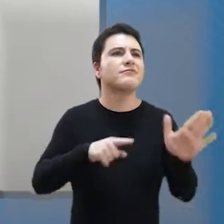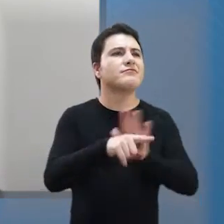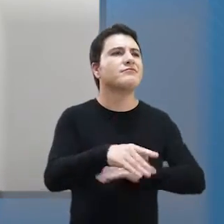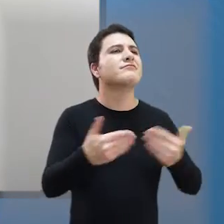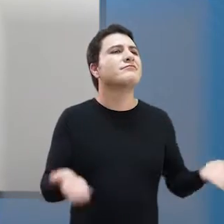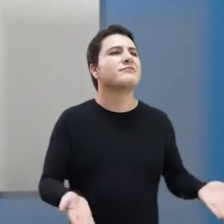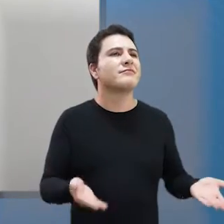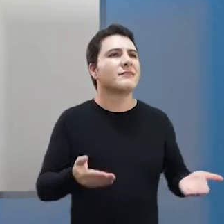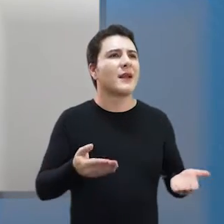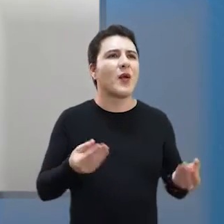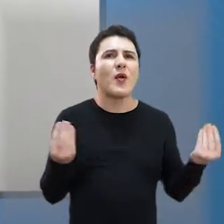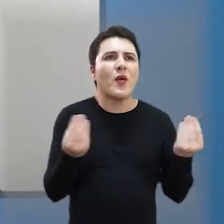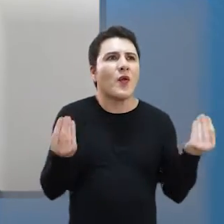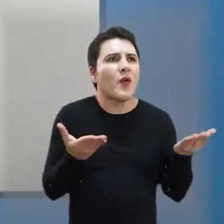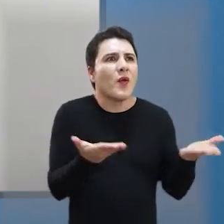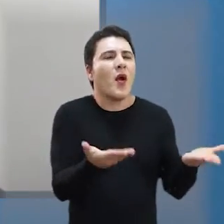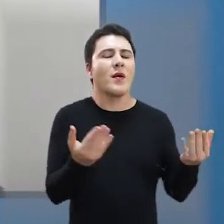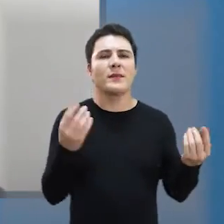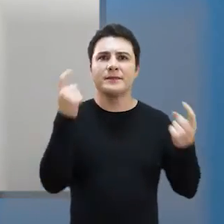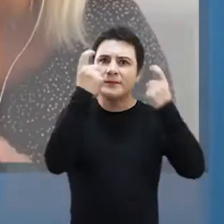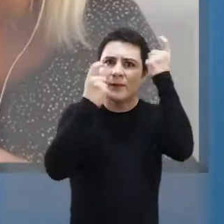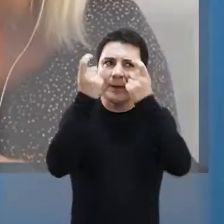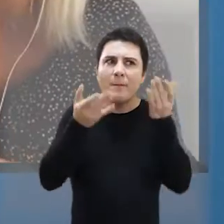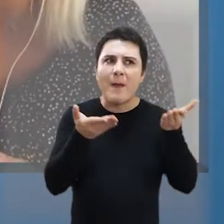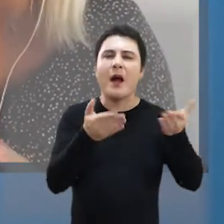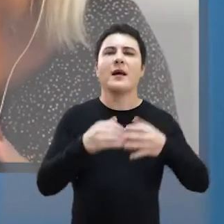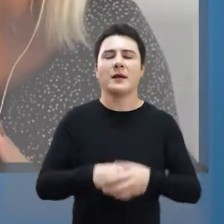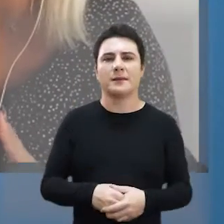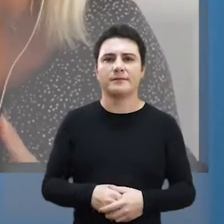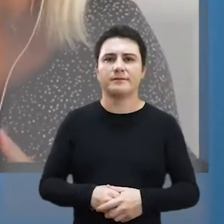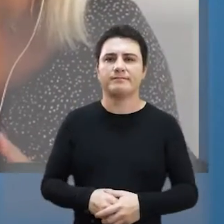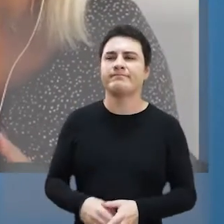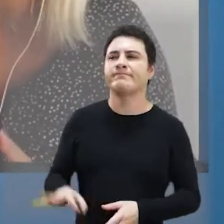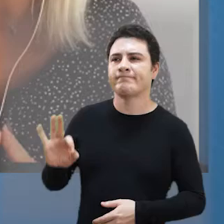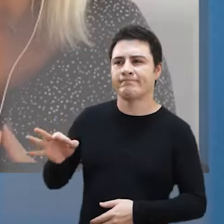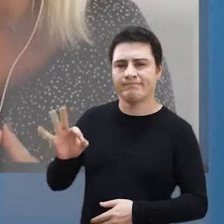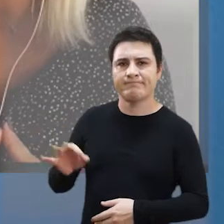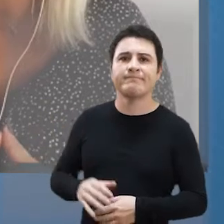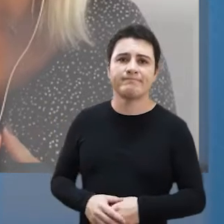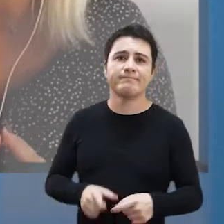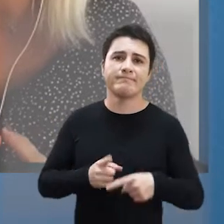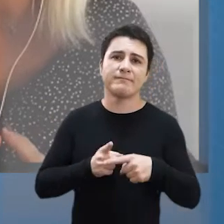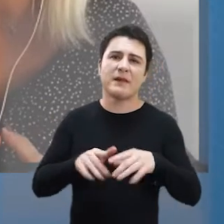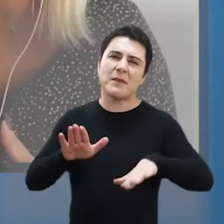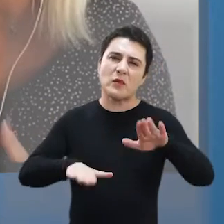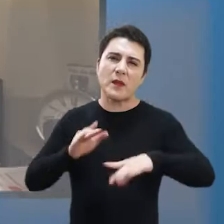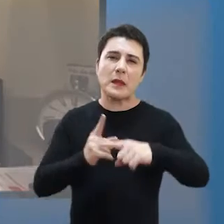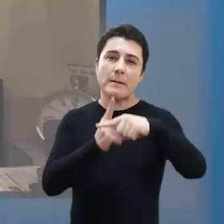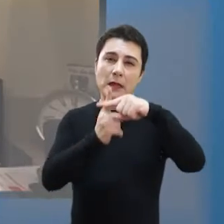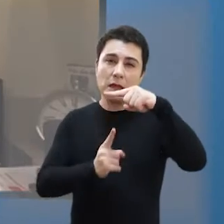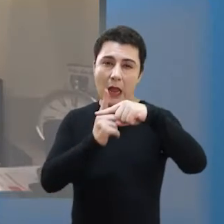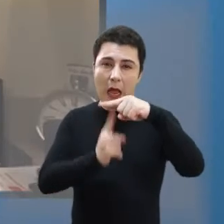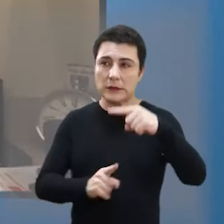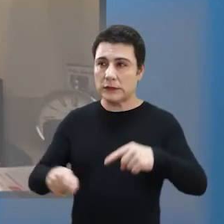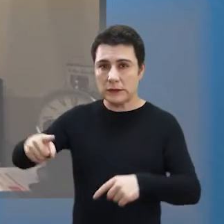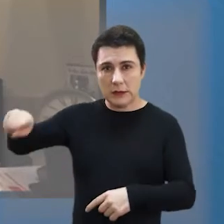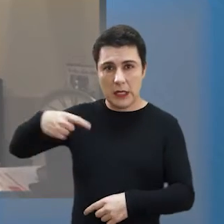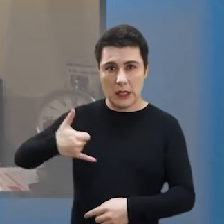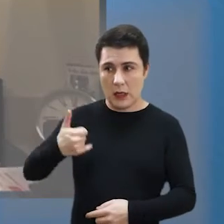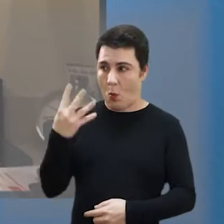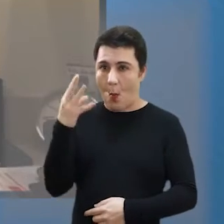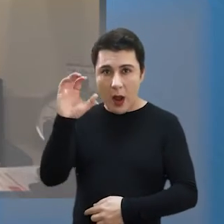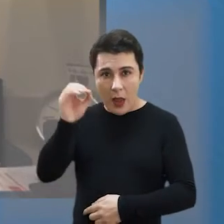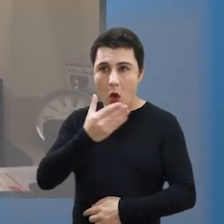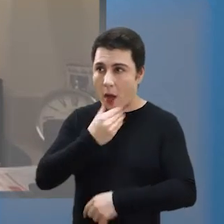quão preocupantes são esses números? Você vê que aí é uma baixa, quase metade dos homens, depois